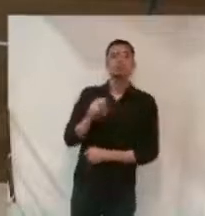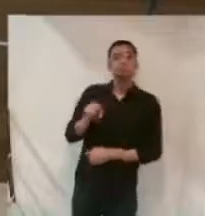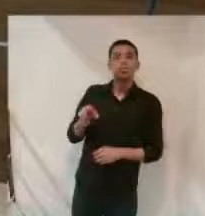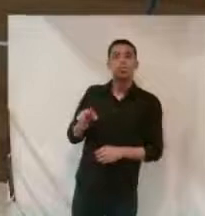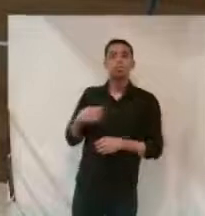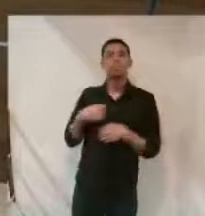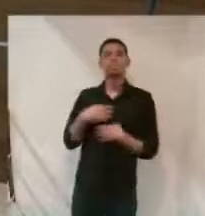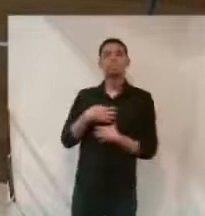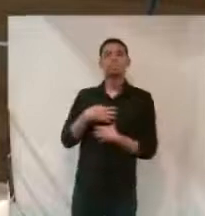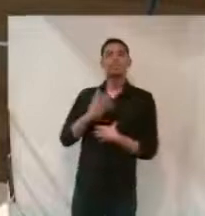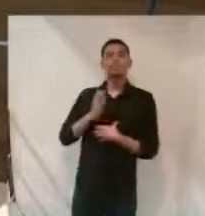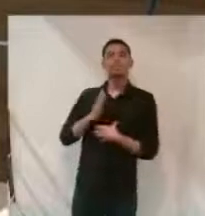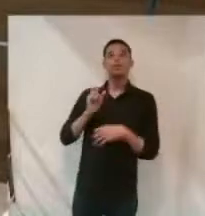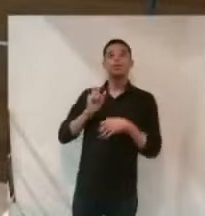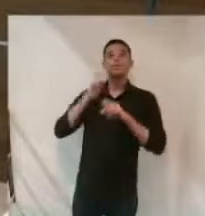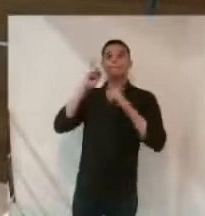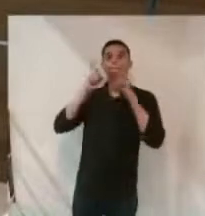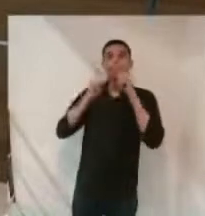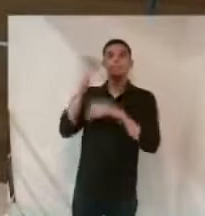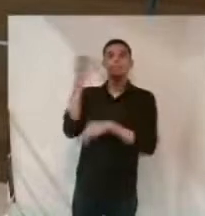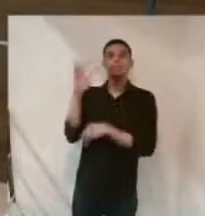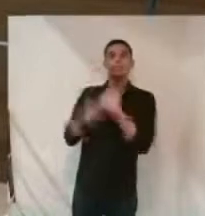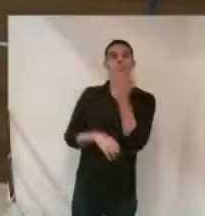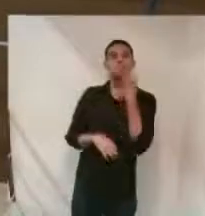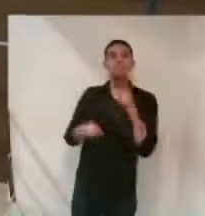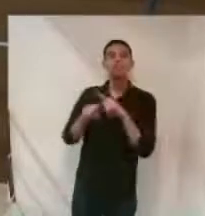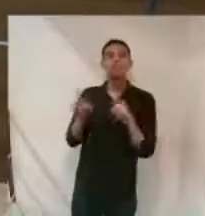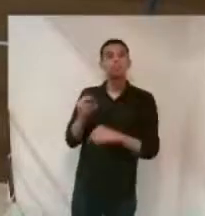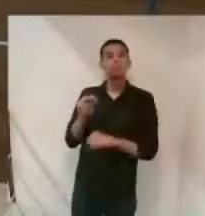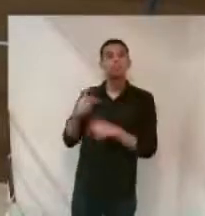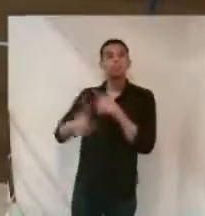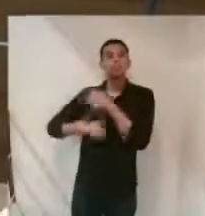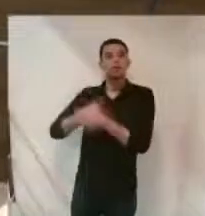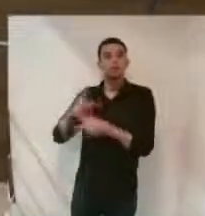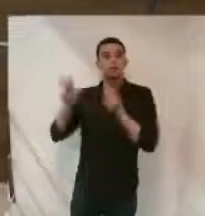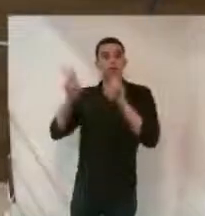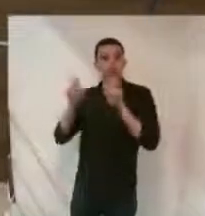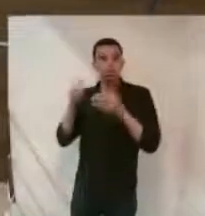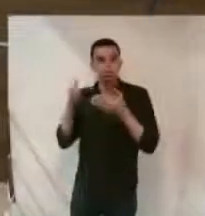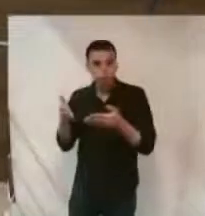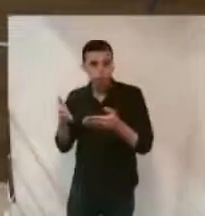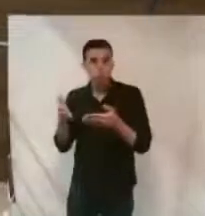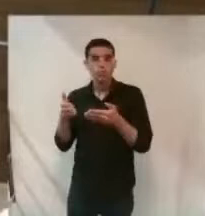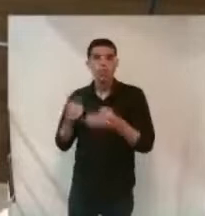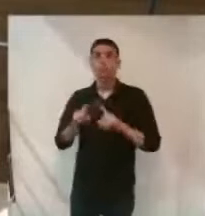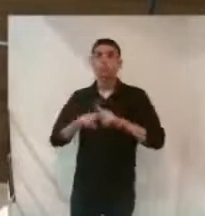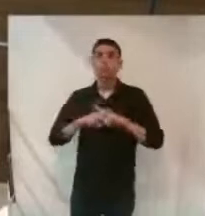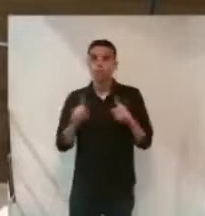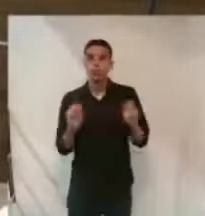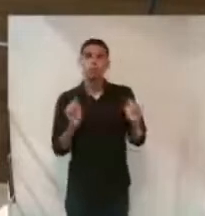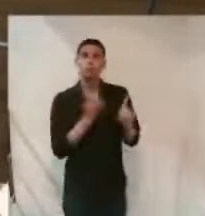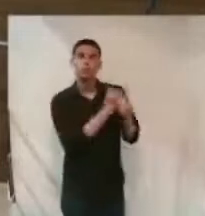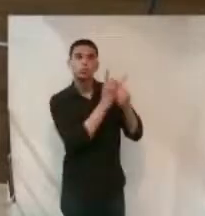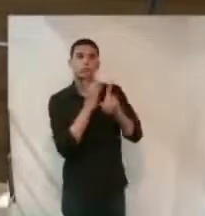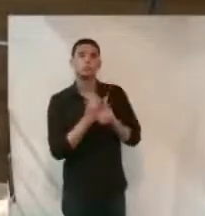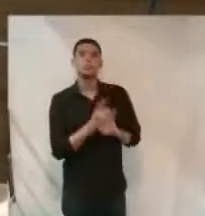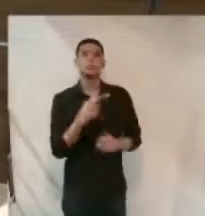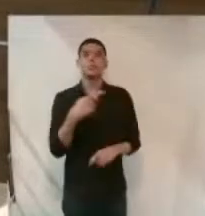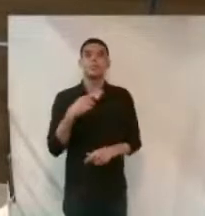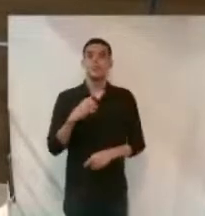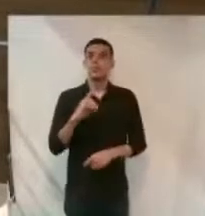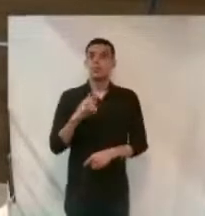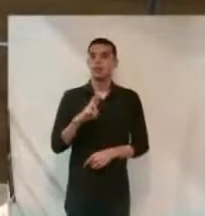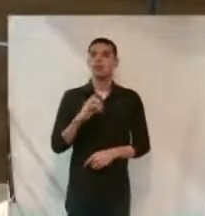dia a dia de trabalho, com a apresentação de Pedro, de Adolfo, de tantos outros que fazem parte do núcleo de